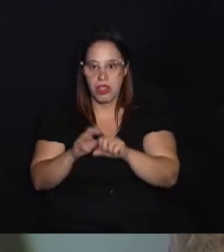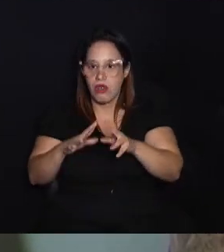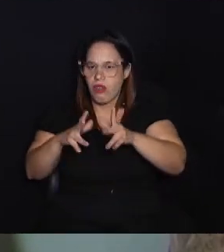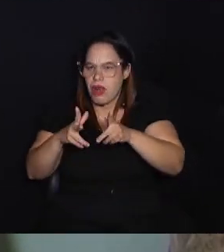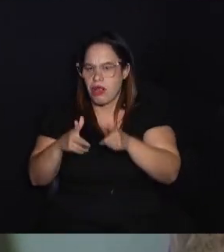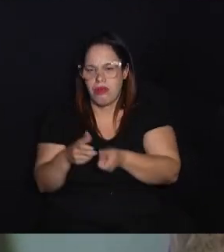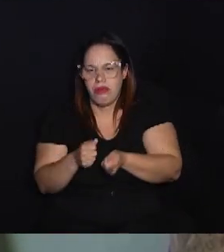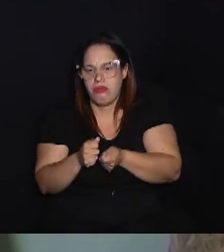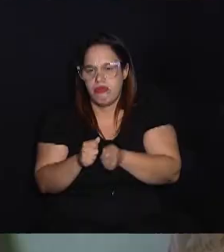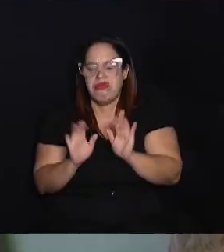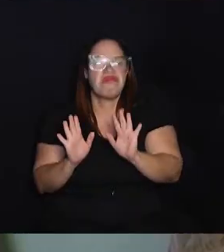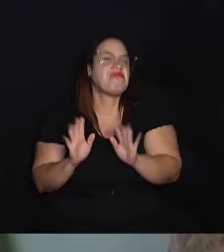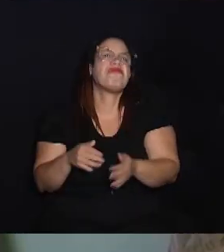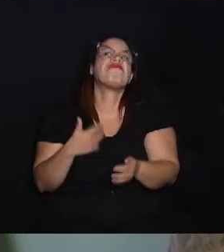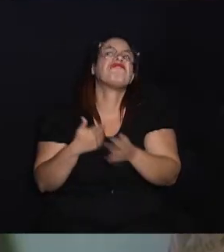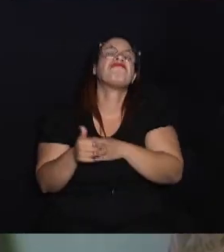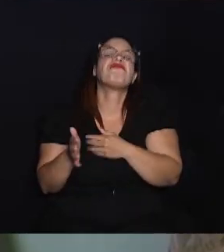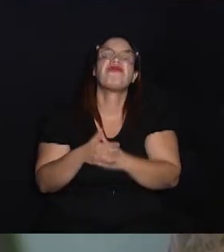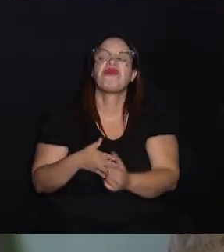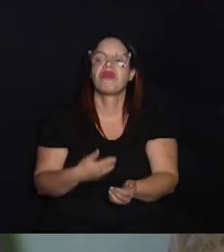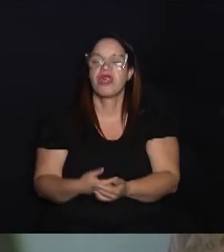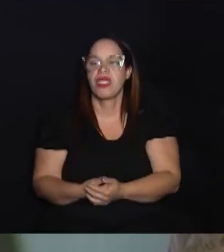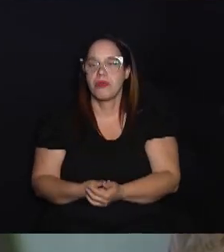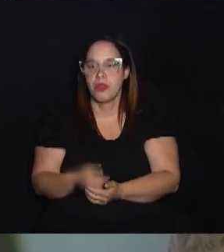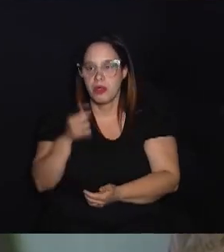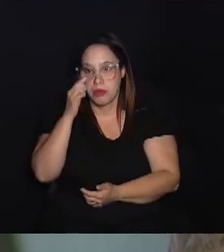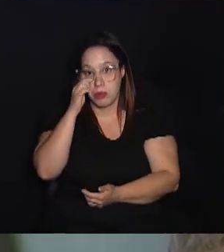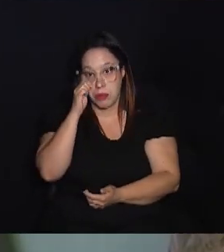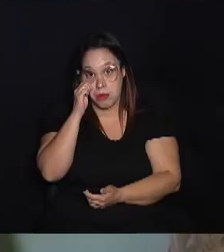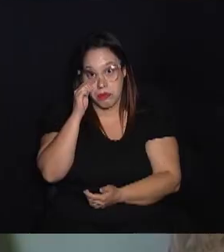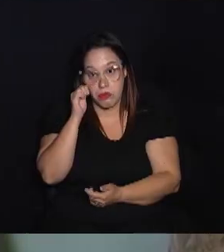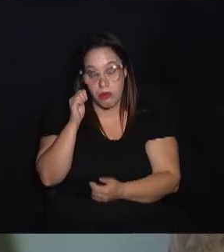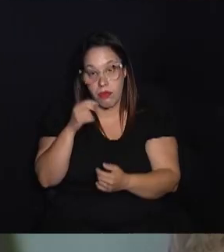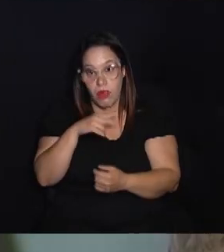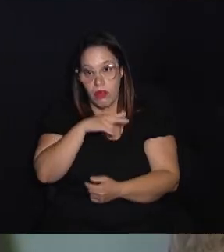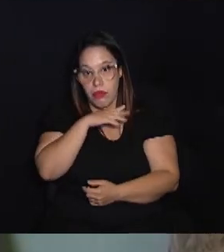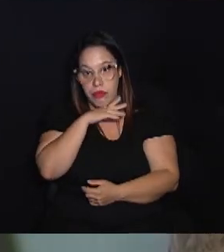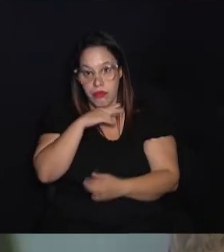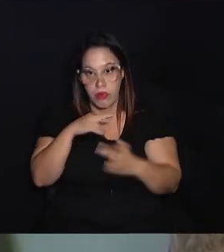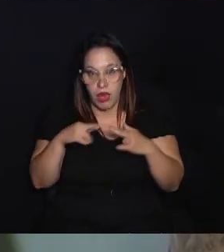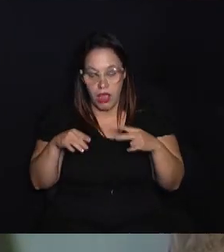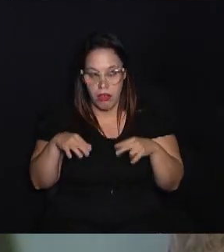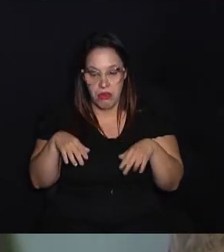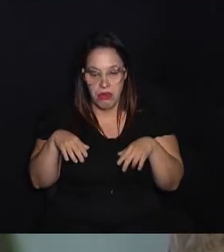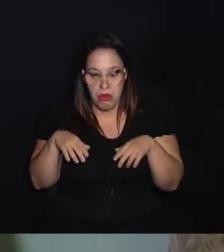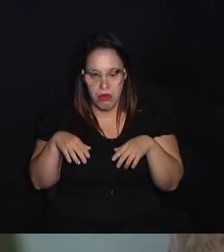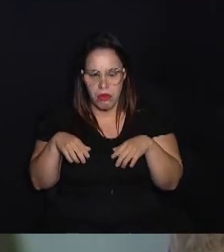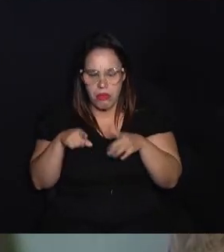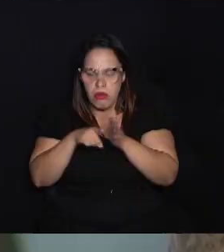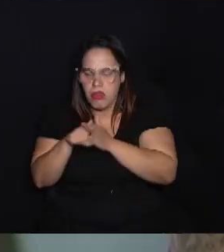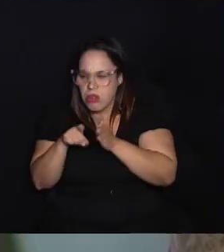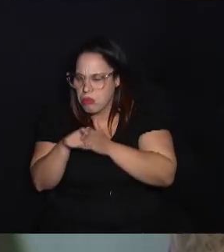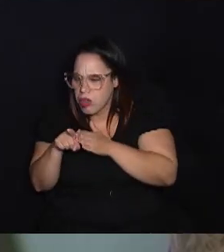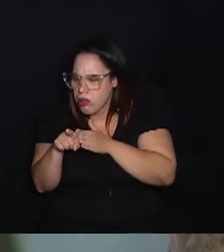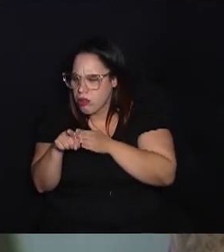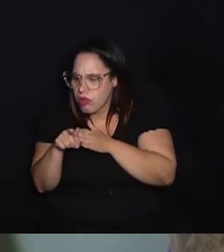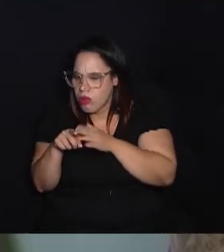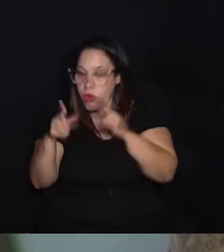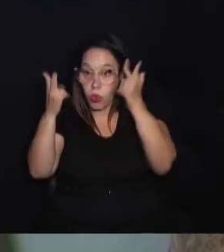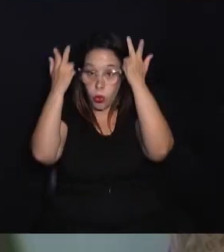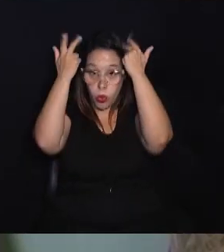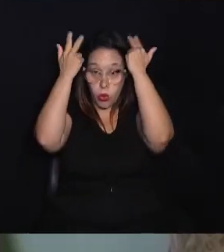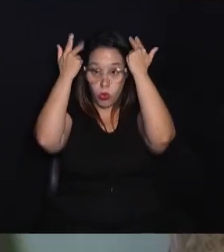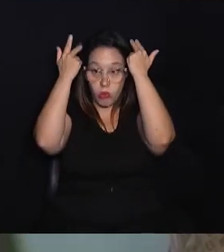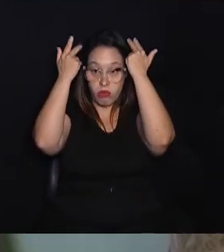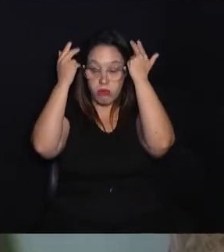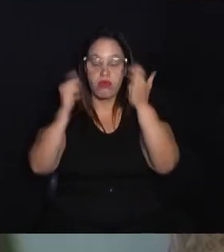ele nem liga, né? Então, mas é um animal que ele não emite ruído, né? Que você perguntou também. Então, um coelho é para ele ficar assim o